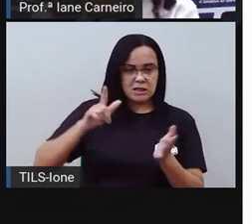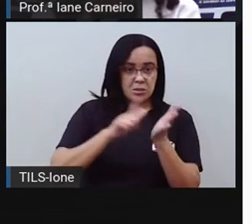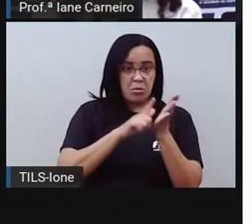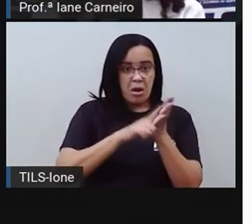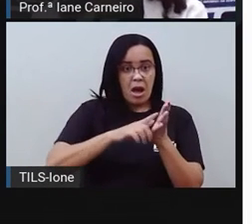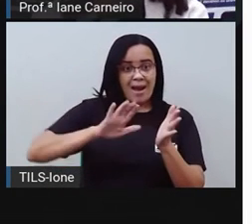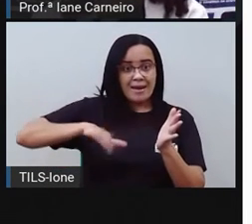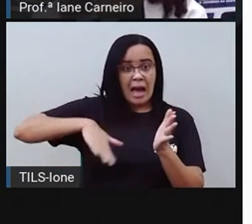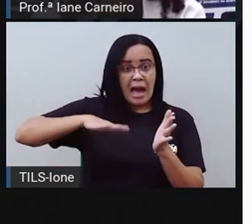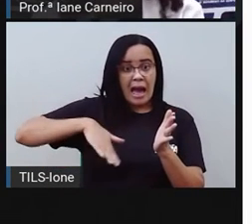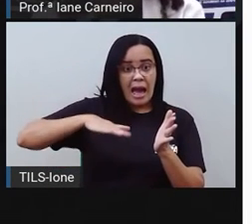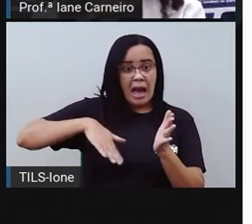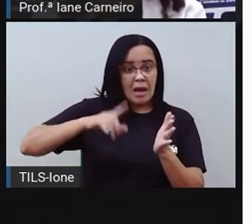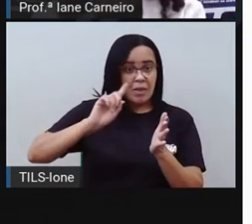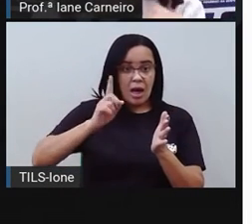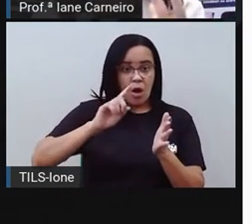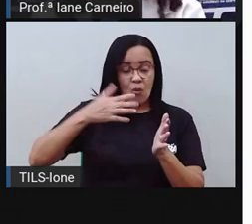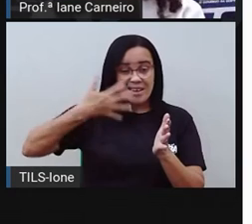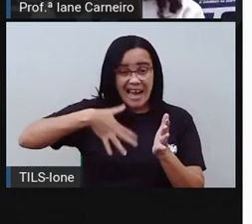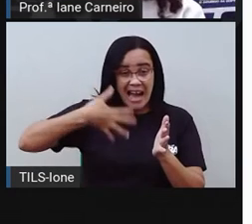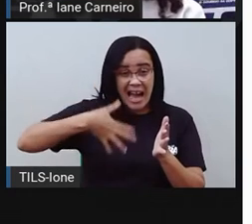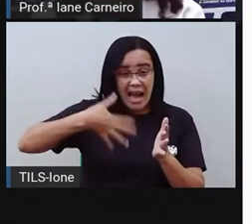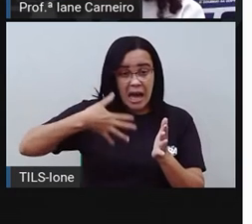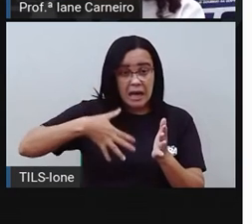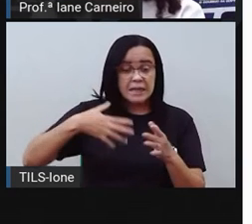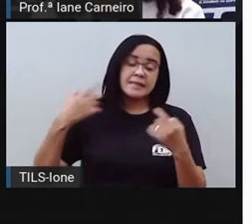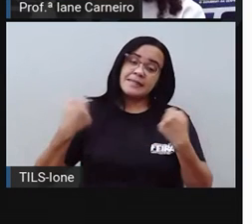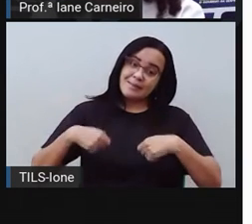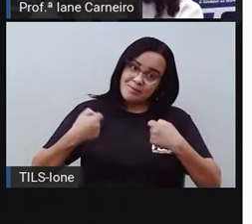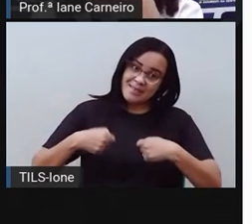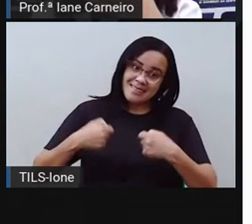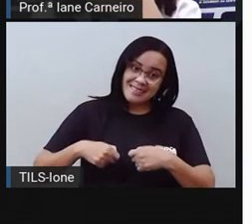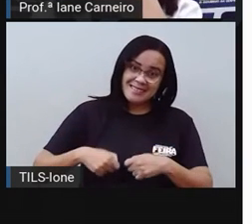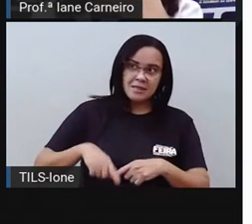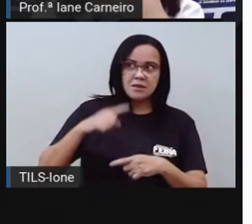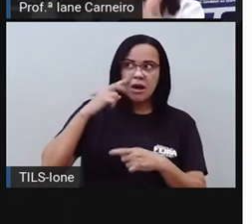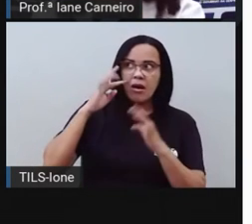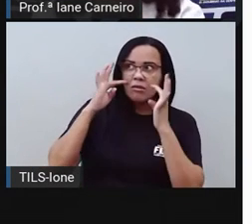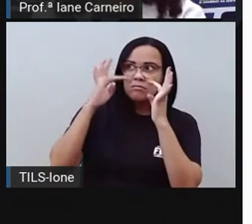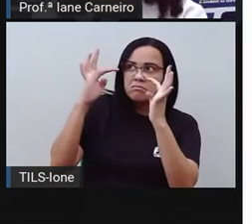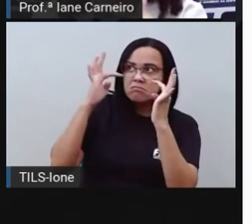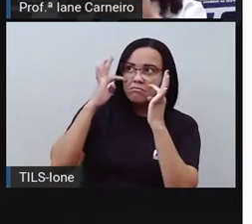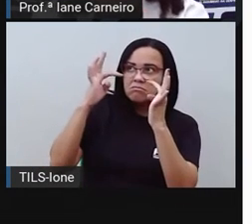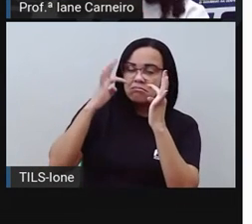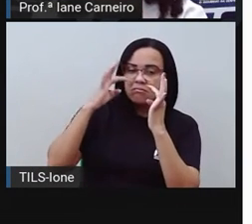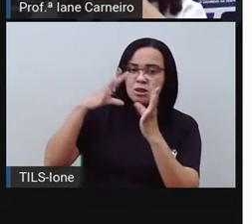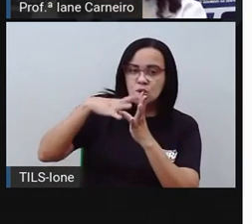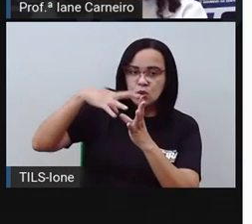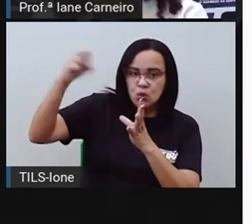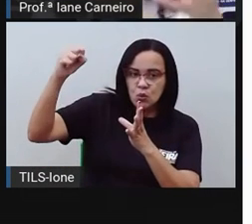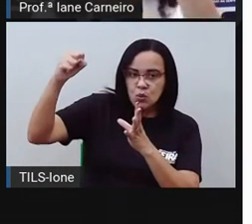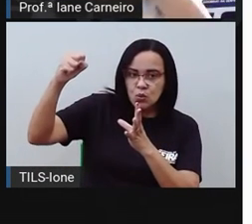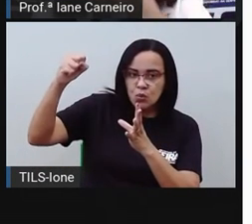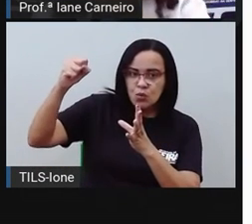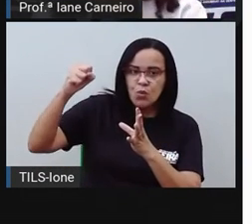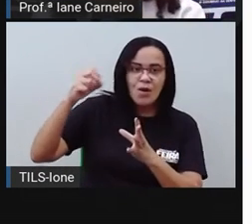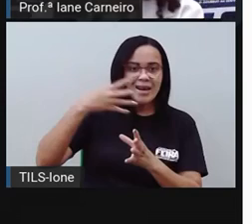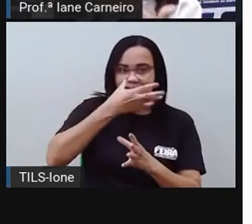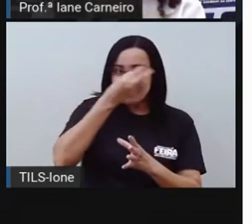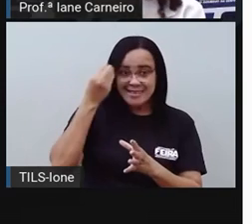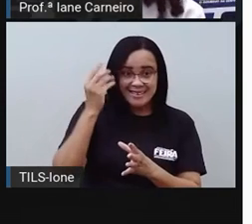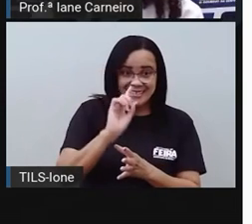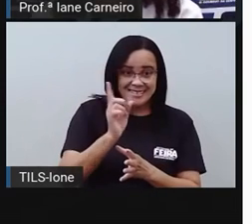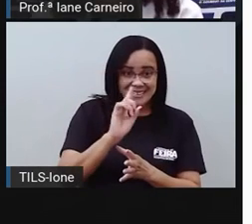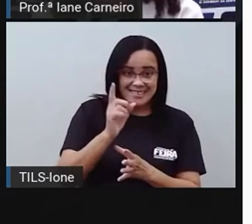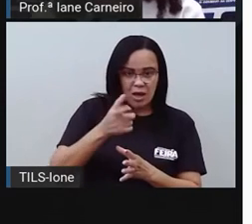a energia, não está assistindo TV, não está mexendo no computador, no celular, enfim, desliga,